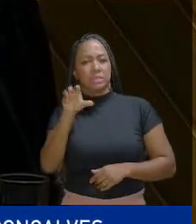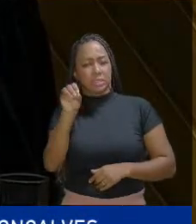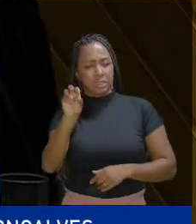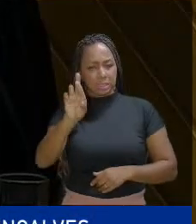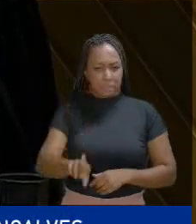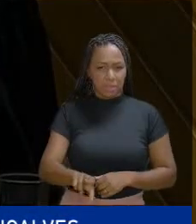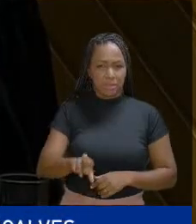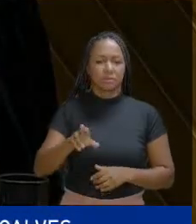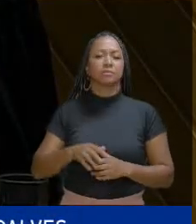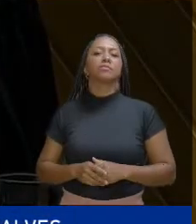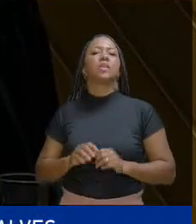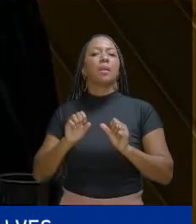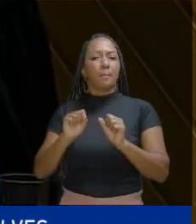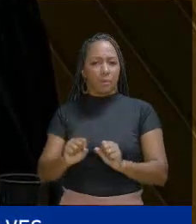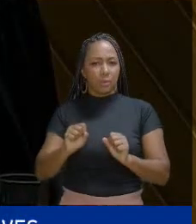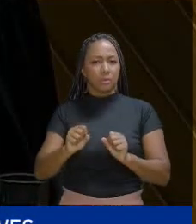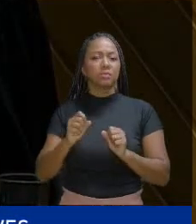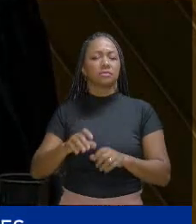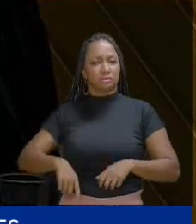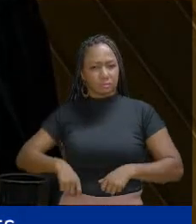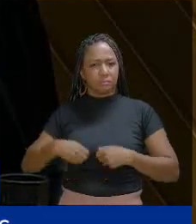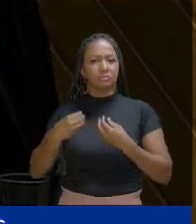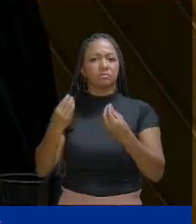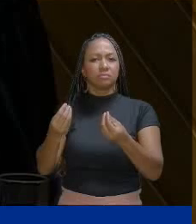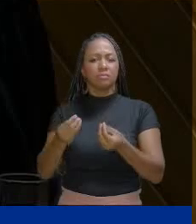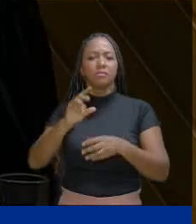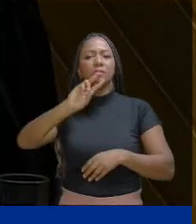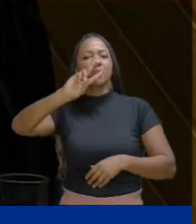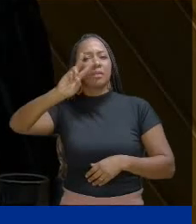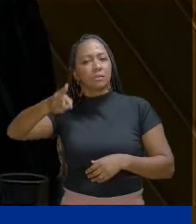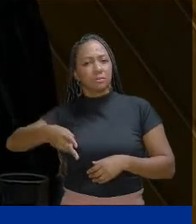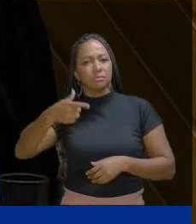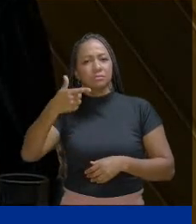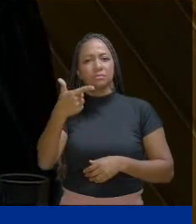11.470, a recorrente poderia ter destinado até R$